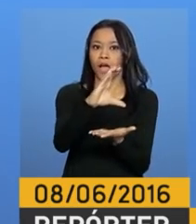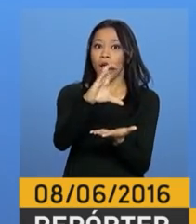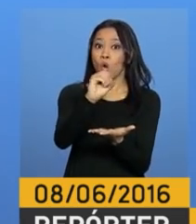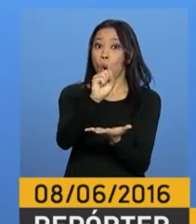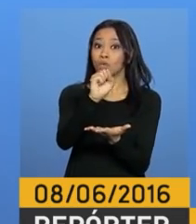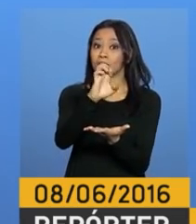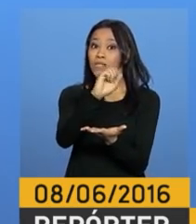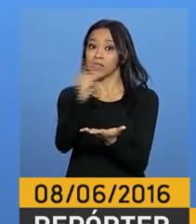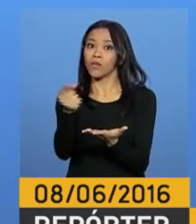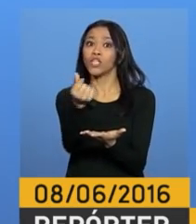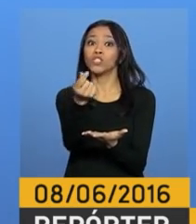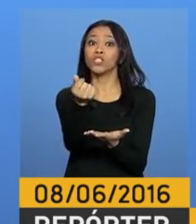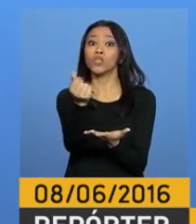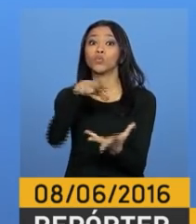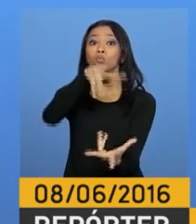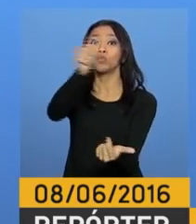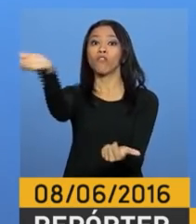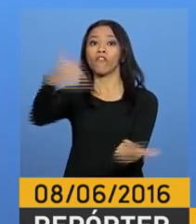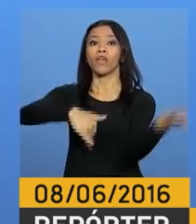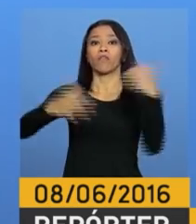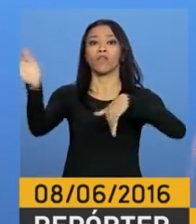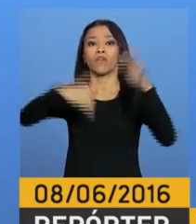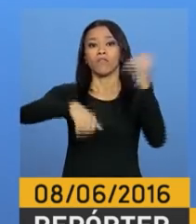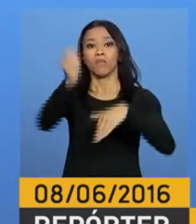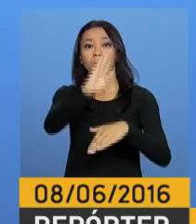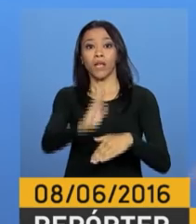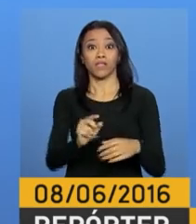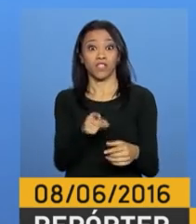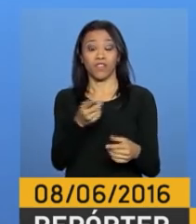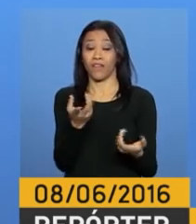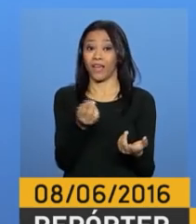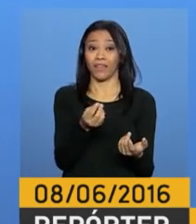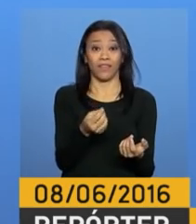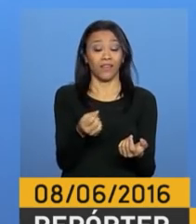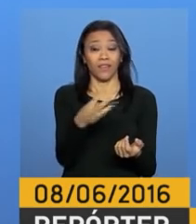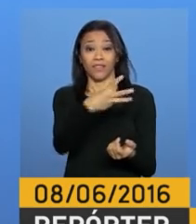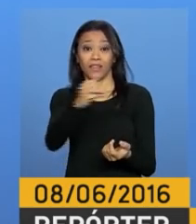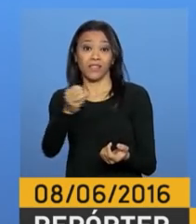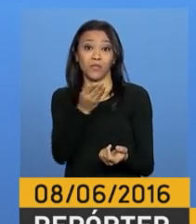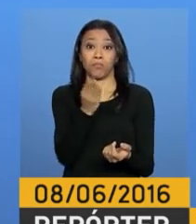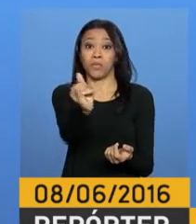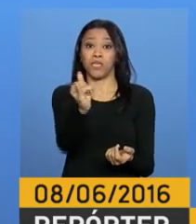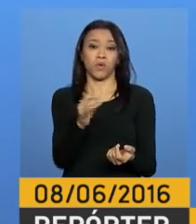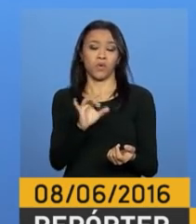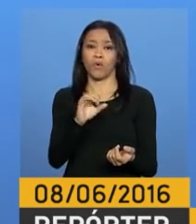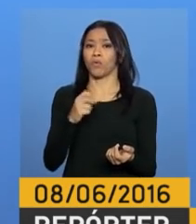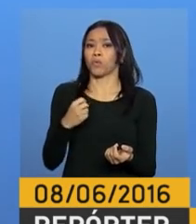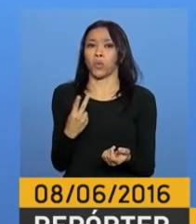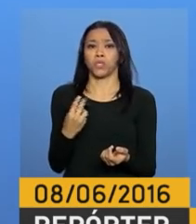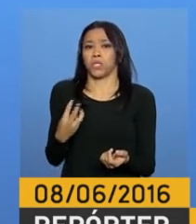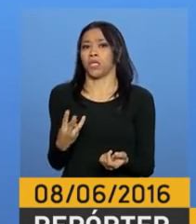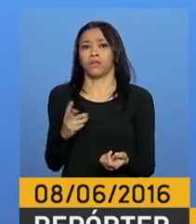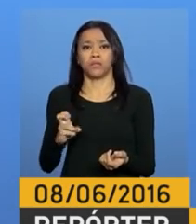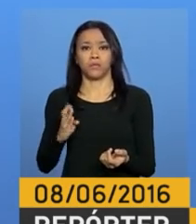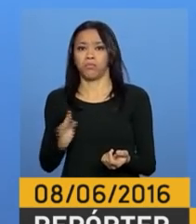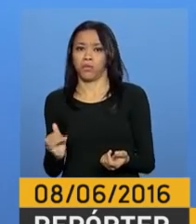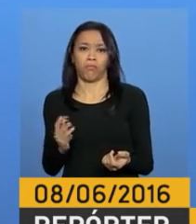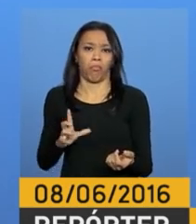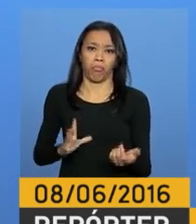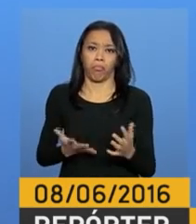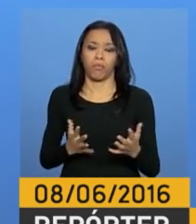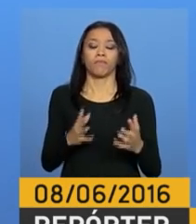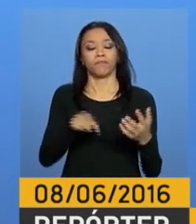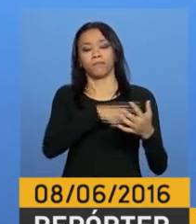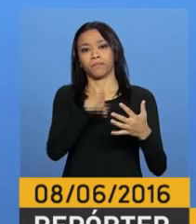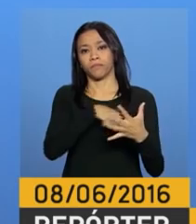dinheiro do mundo inteiro vão representar 200 300 bilhões e não 2 3 ou 5 bilhões a mais ou menos e o e o